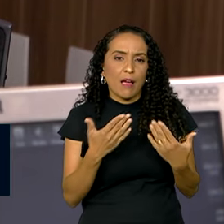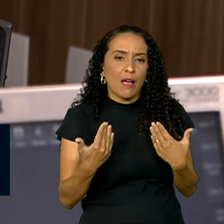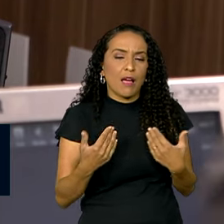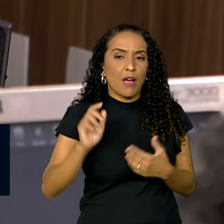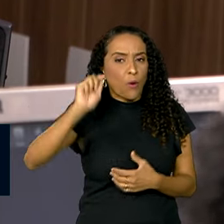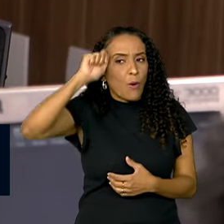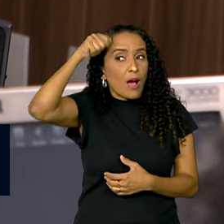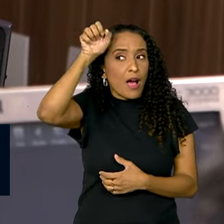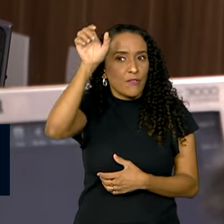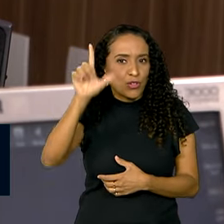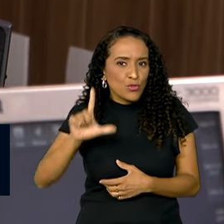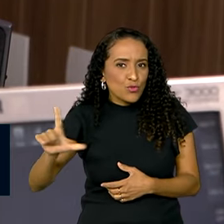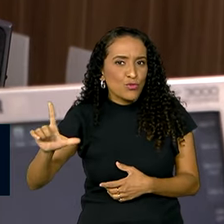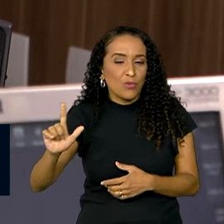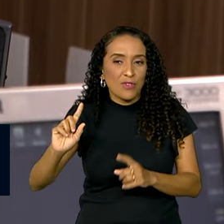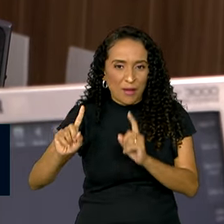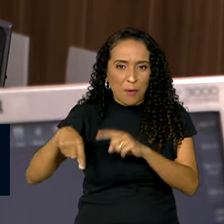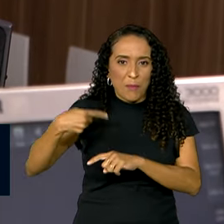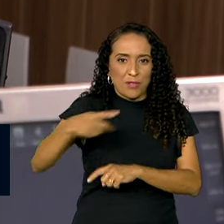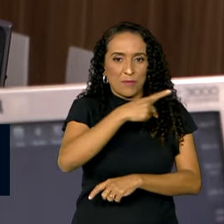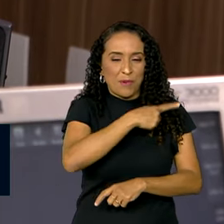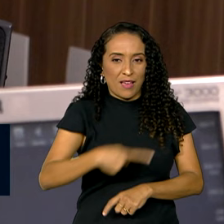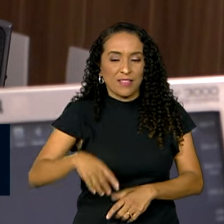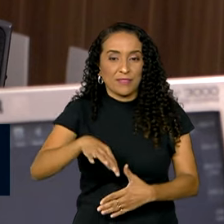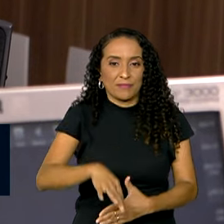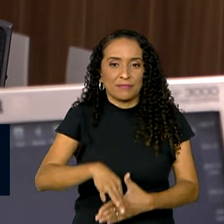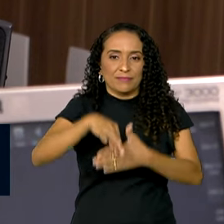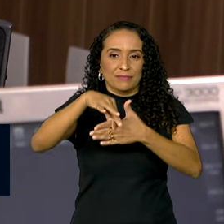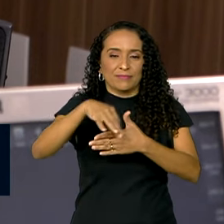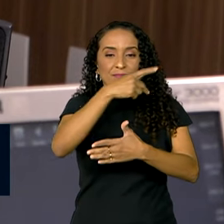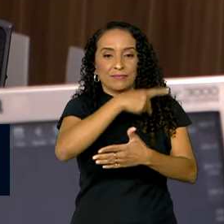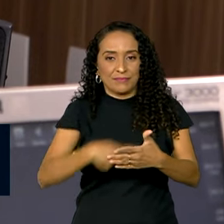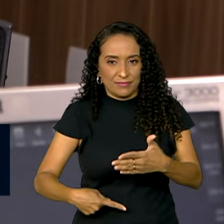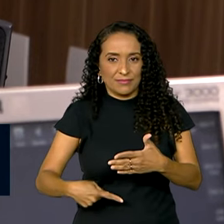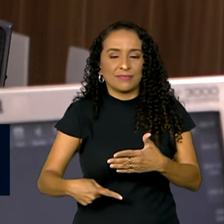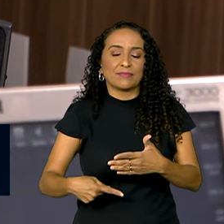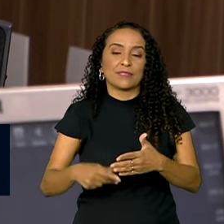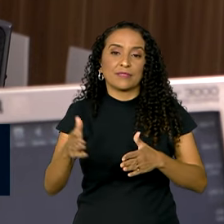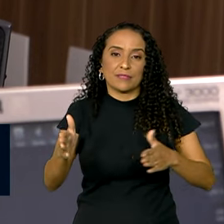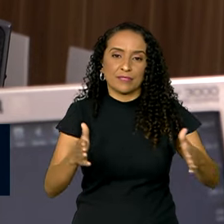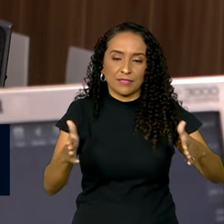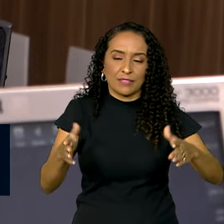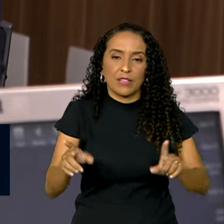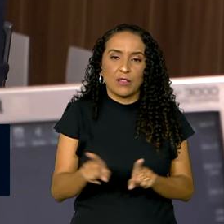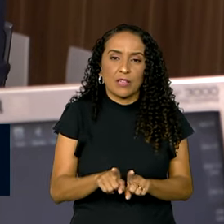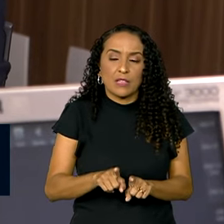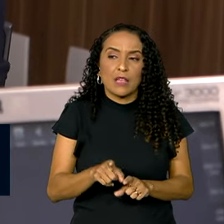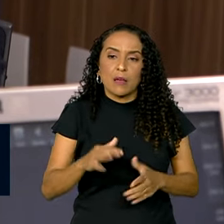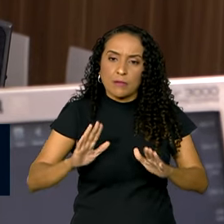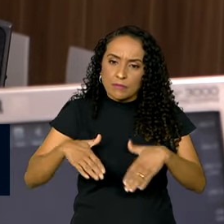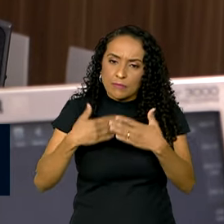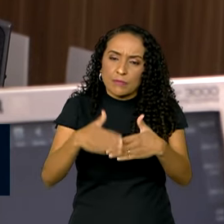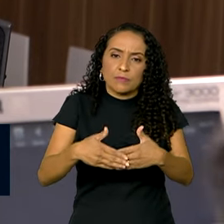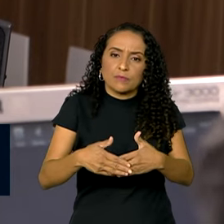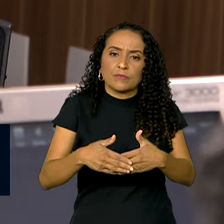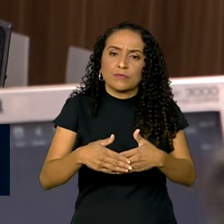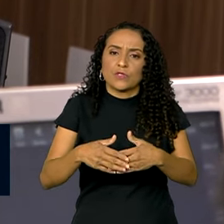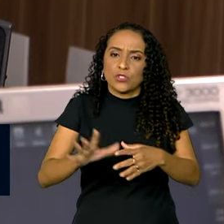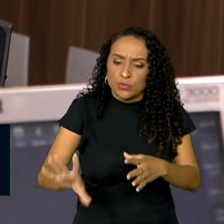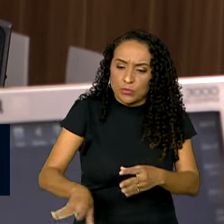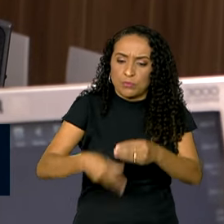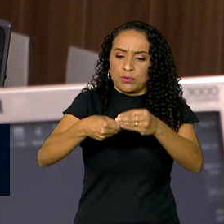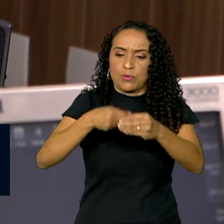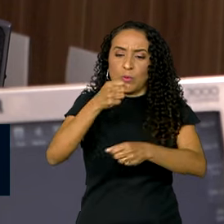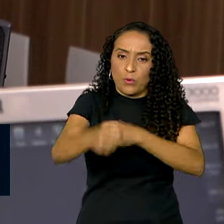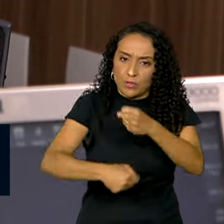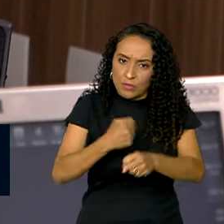África do Sul que é o próximo o país a exercer a presidência prore para que esse processo seja engatado o ano